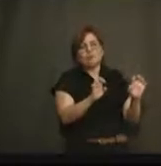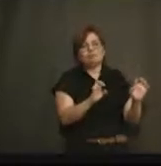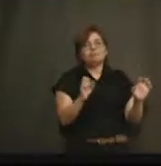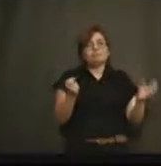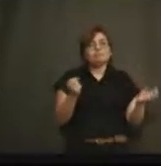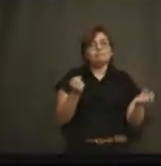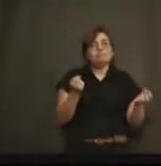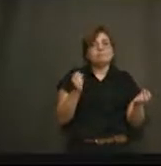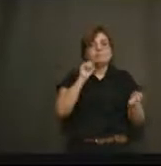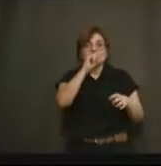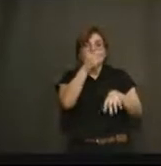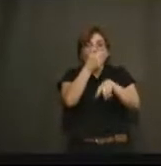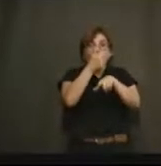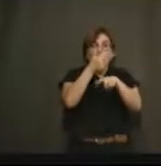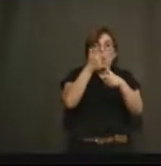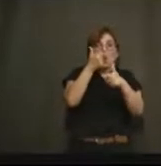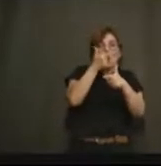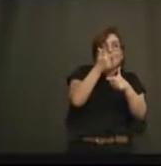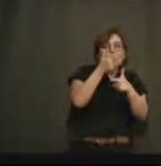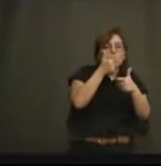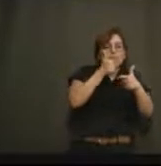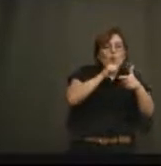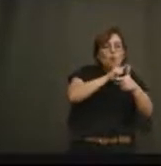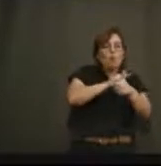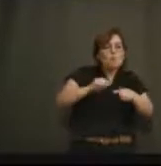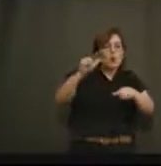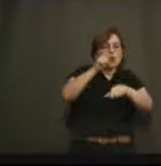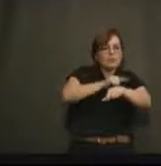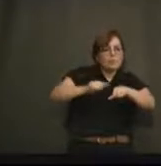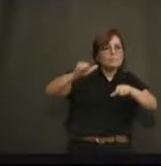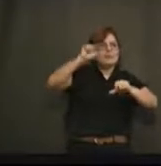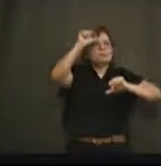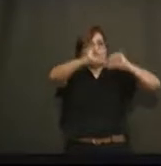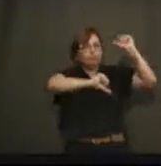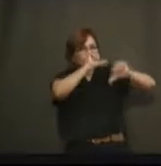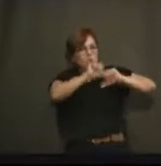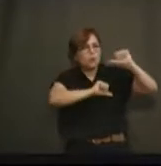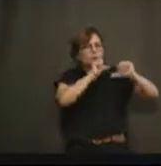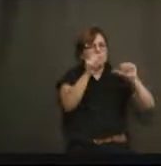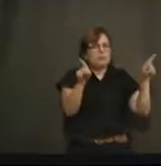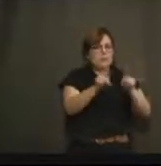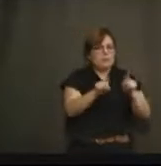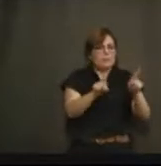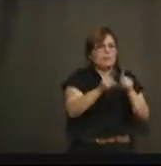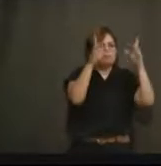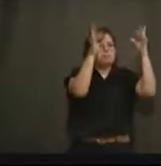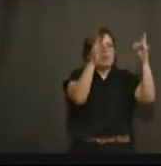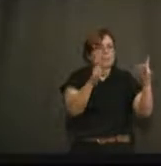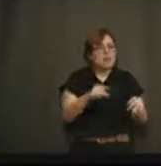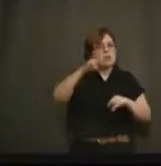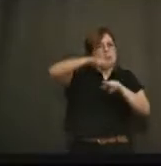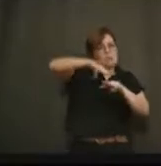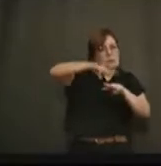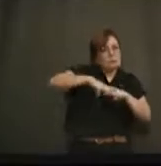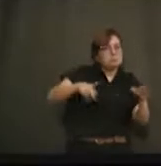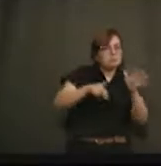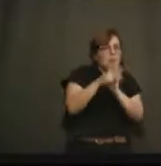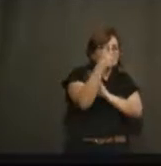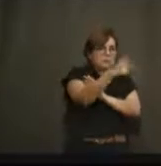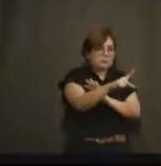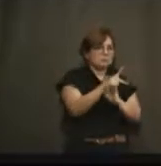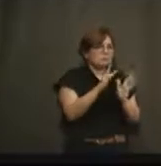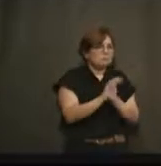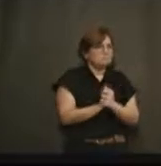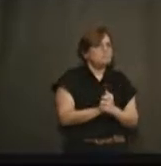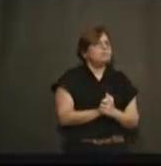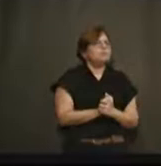observa não depende muito dos detalhes, das constantes que aparecem na equação. A noção já tinha